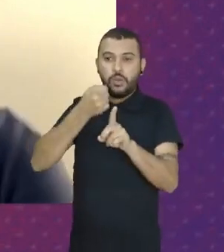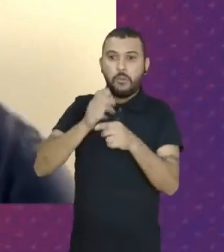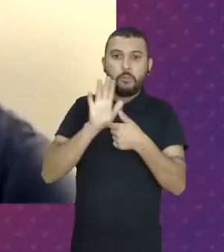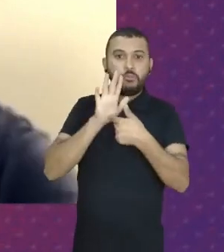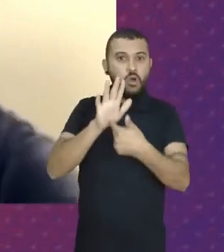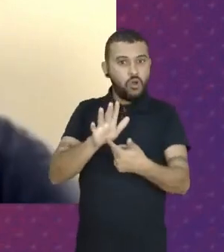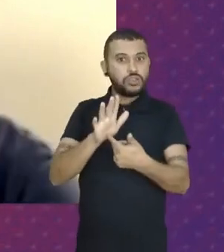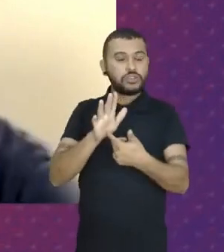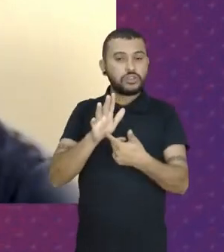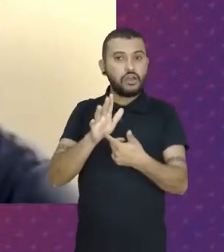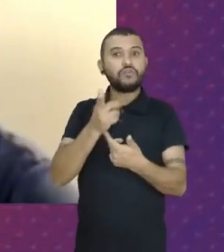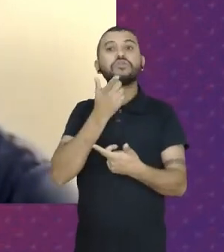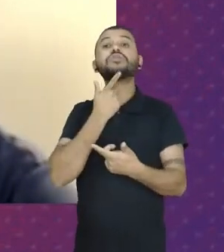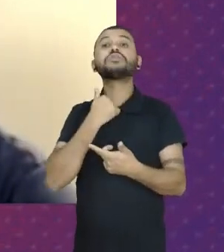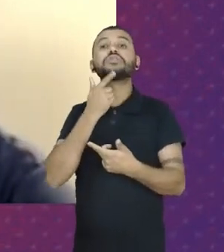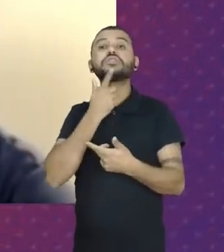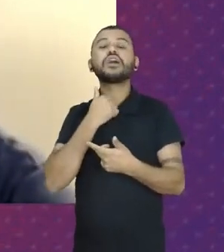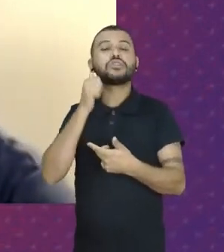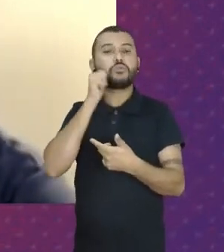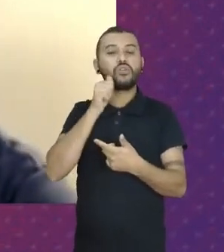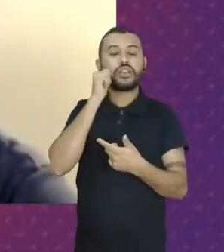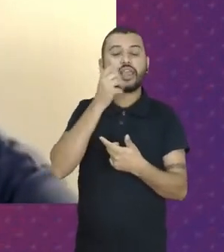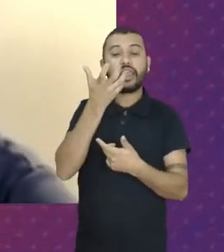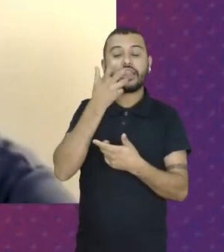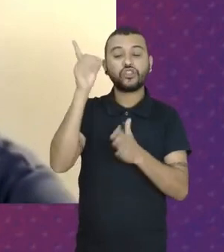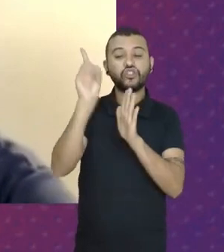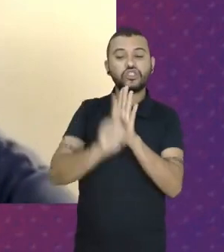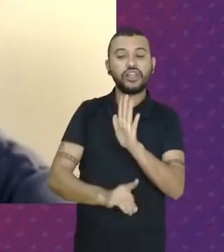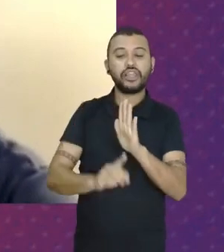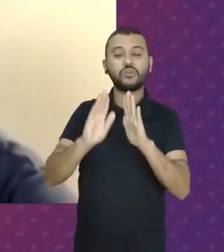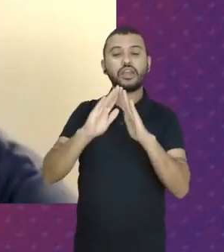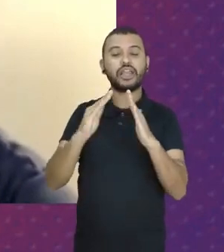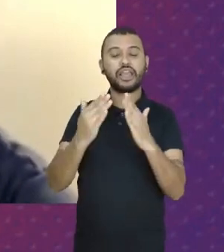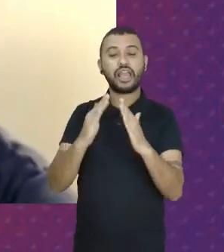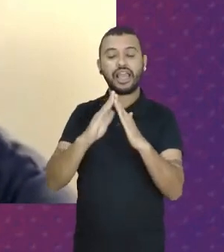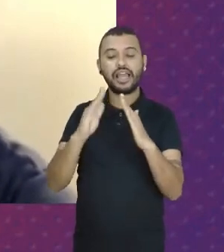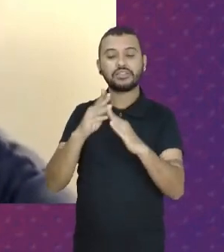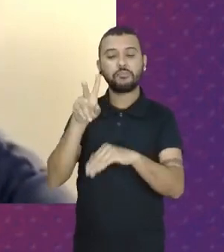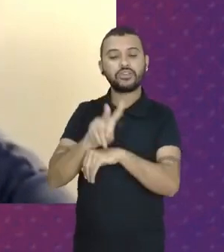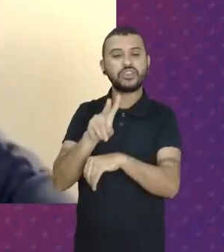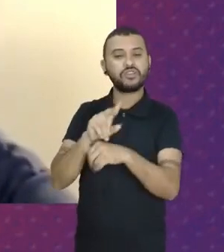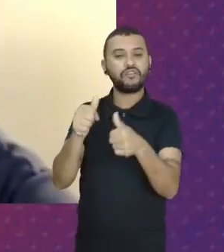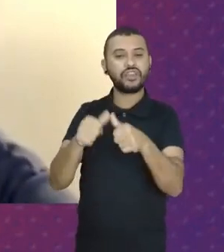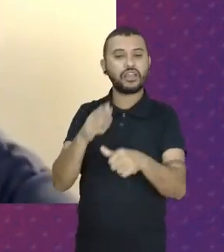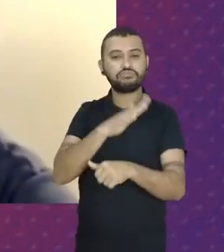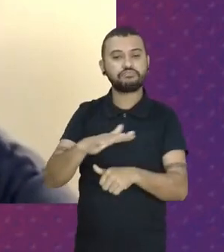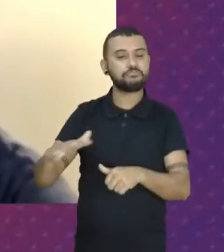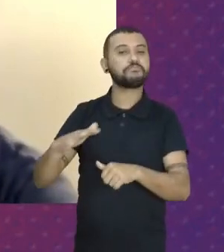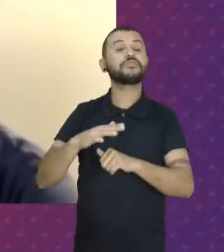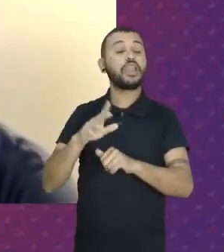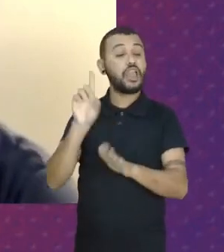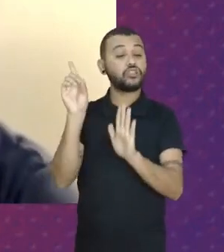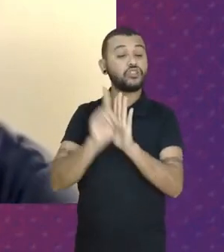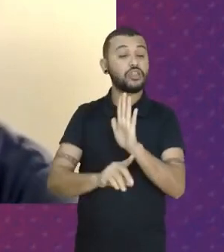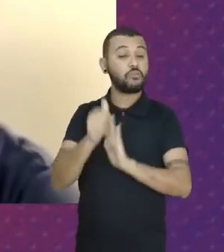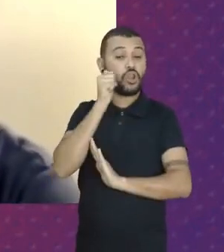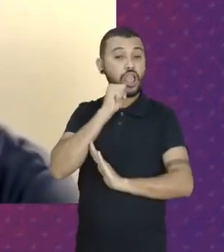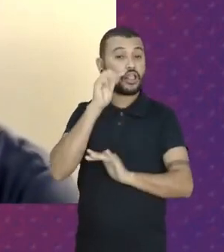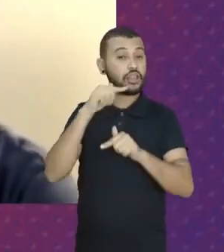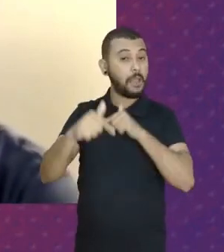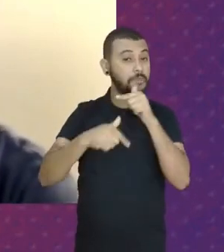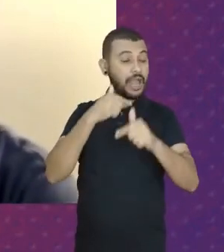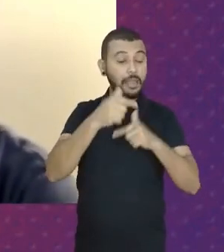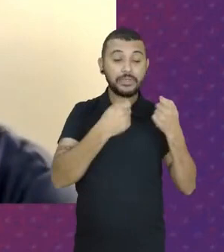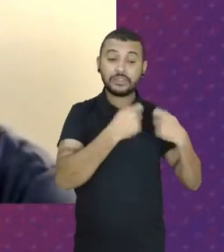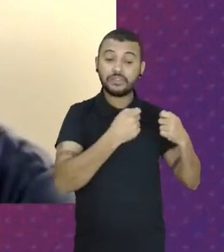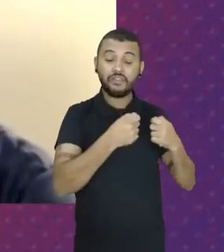perspectiva, apontando que já ali o direito à creche se vinculava, né, a creche se vinculava com um direito das trabalhadoras, obviamente